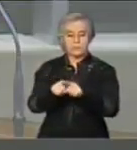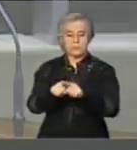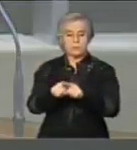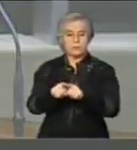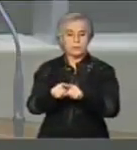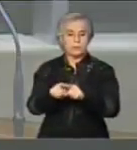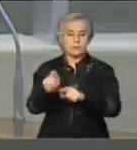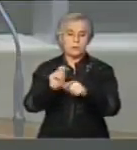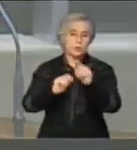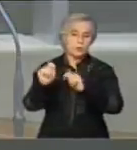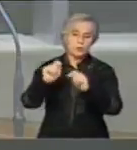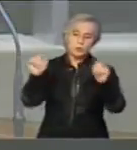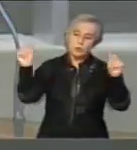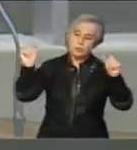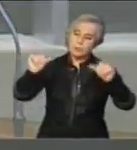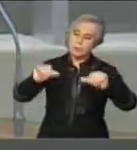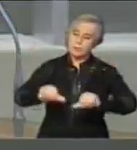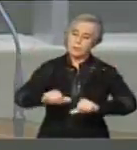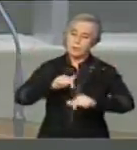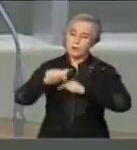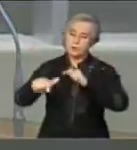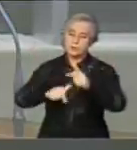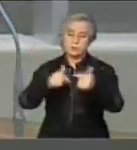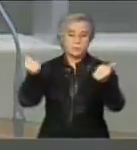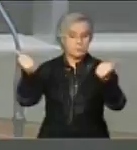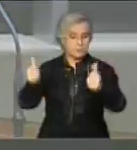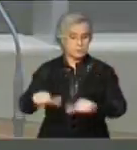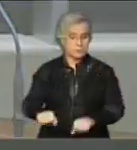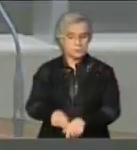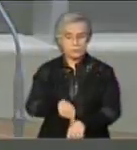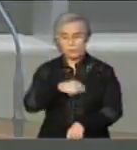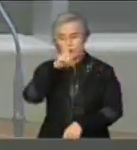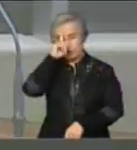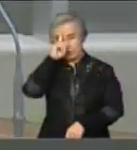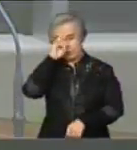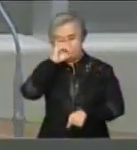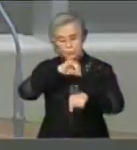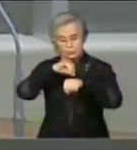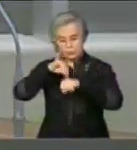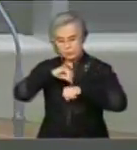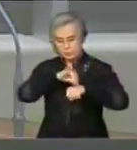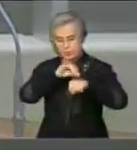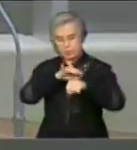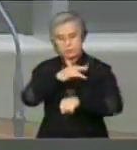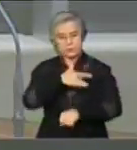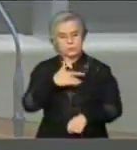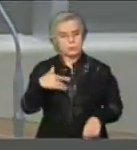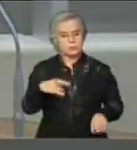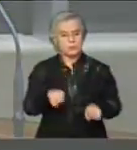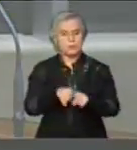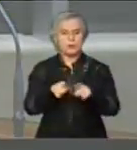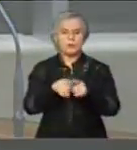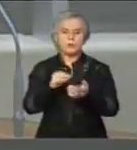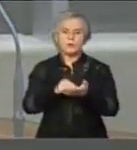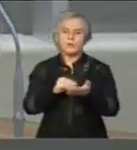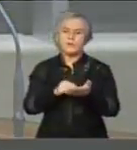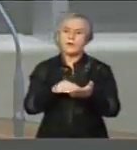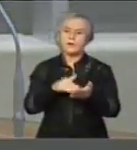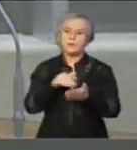comércio e provocando mais desemprego. Nos hospitais e unidades de saúde, falta até gás